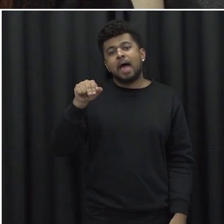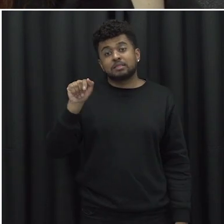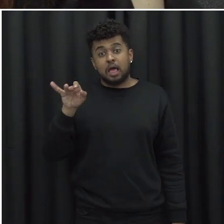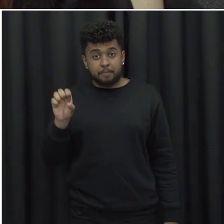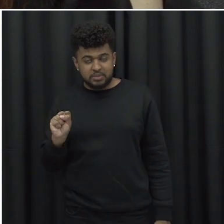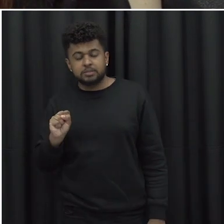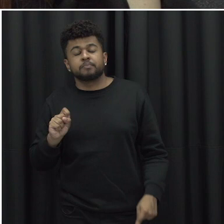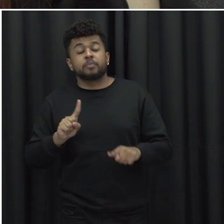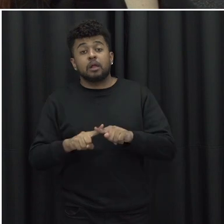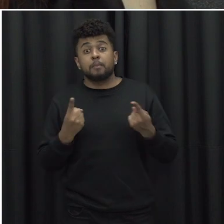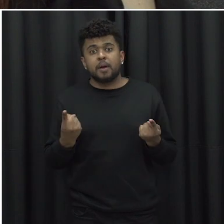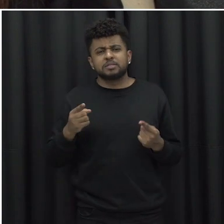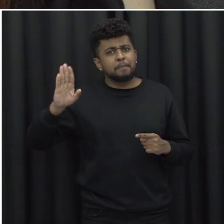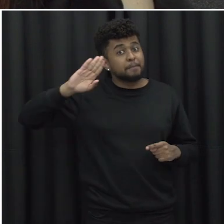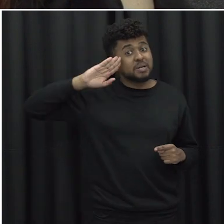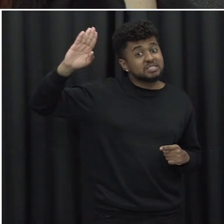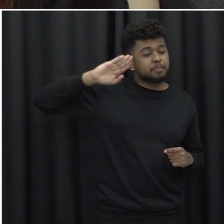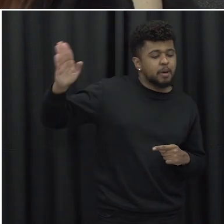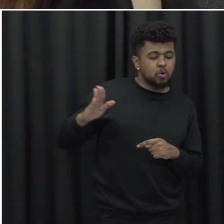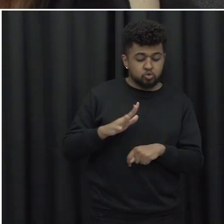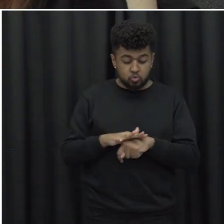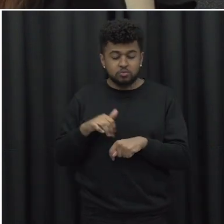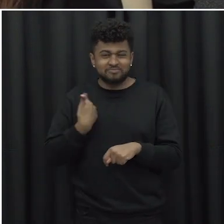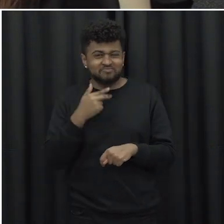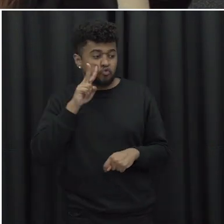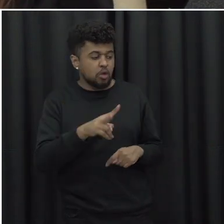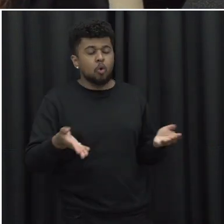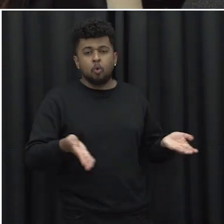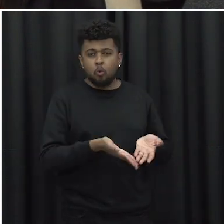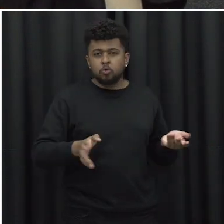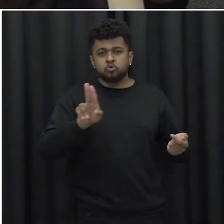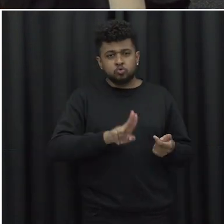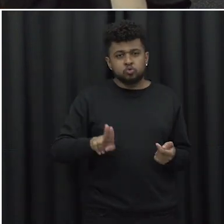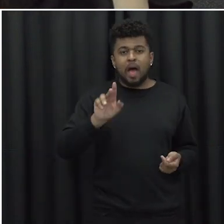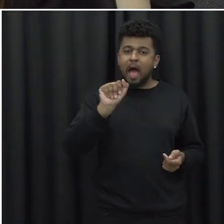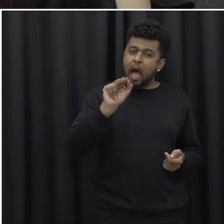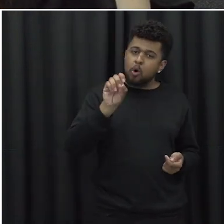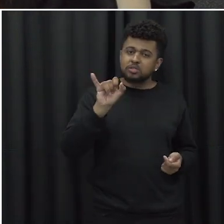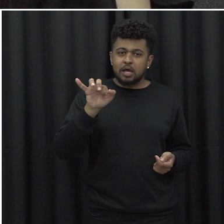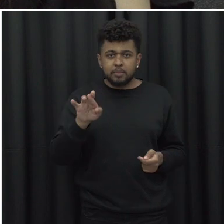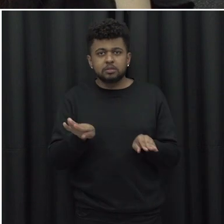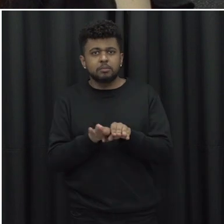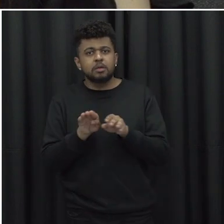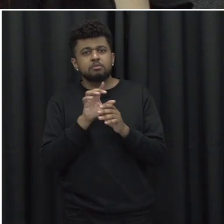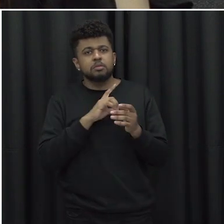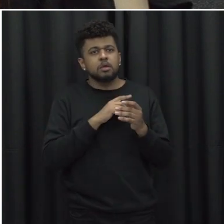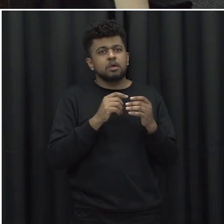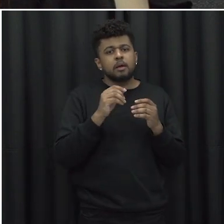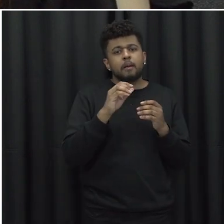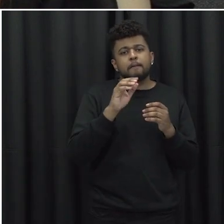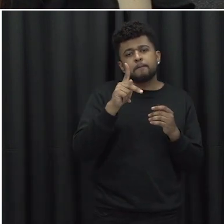cannabis. Mas as principais que a gente vê hoje no uso, né, além do Alzheimer, o